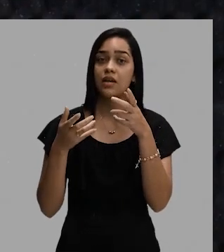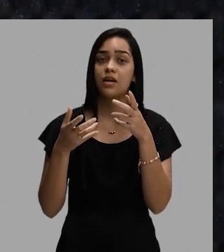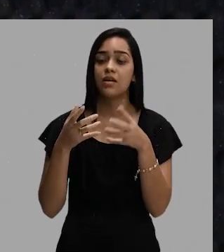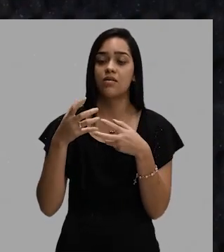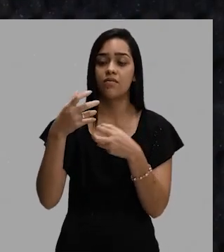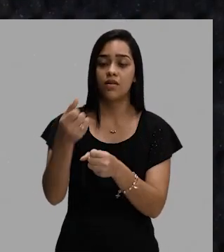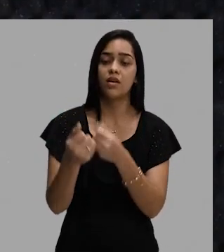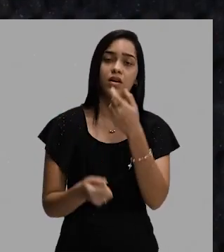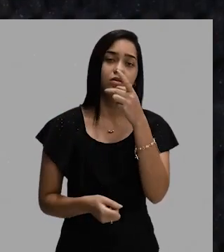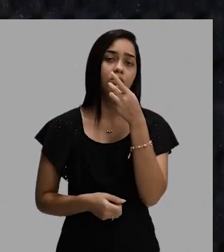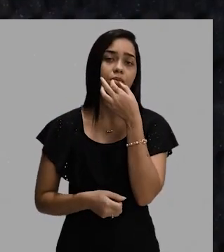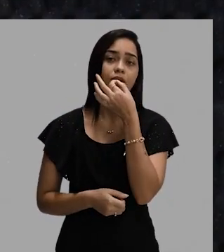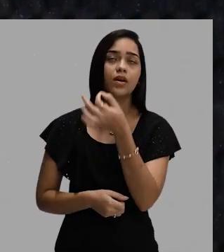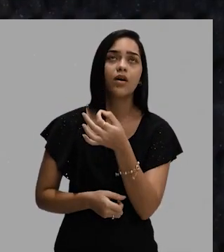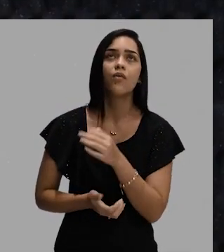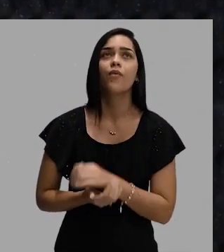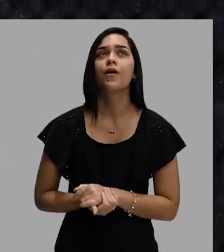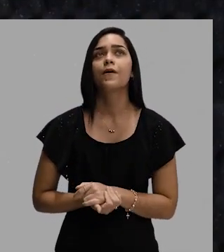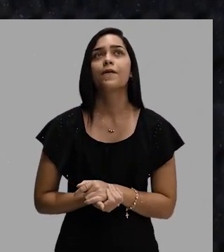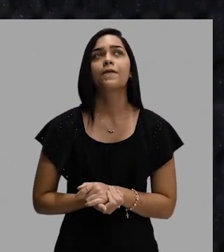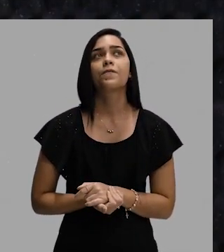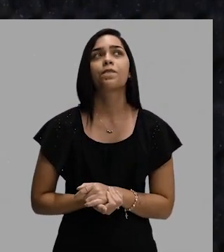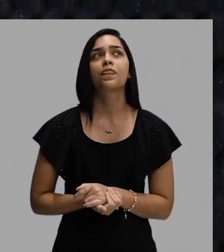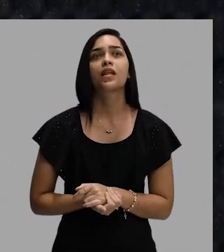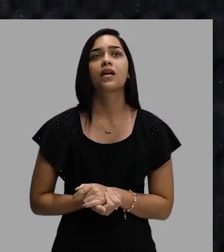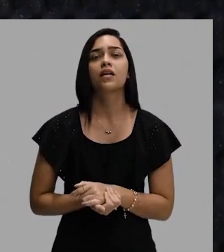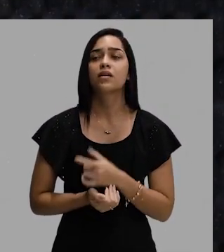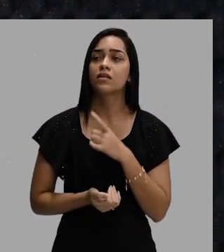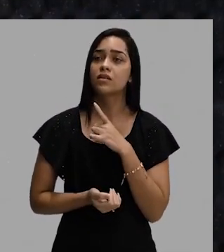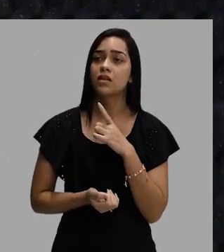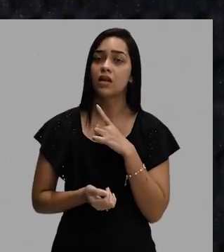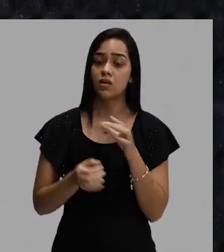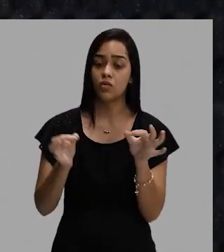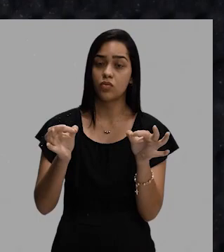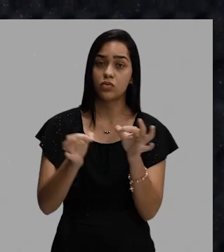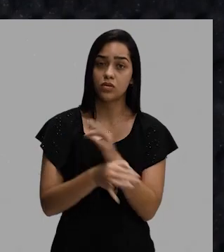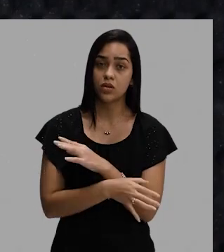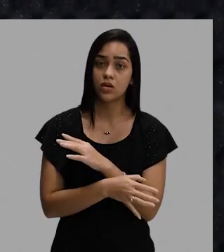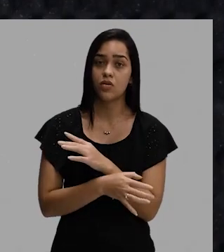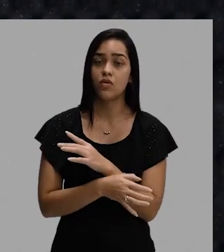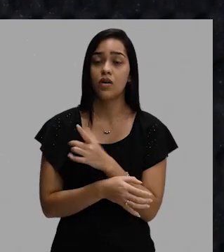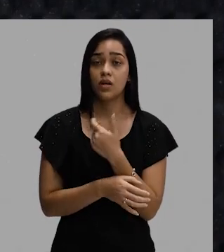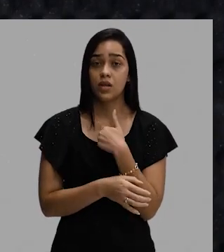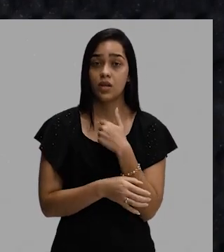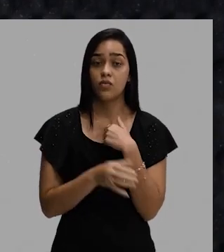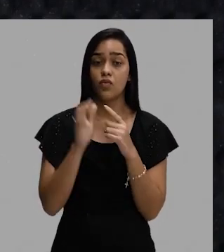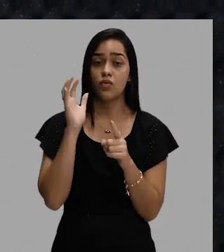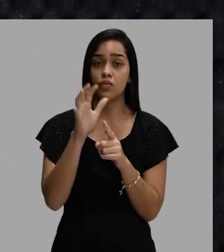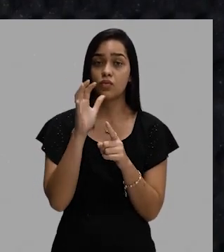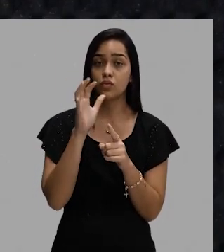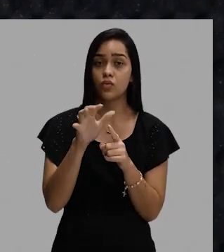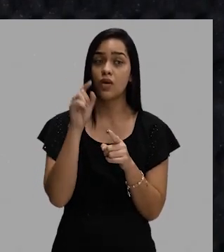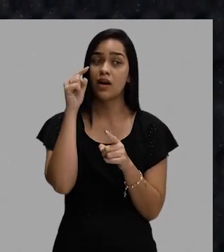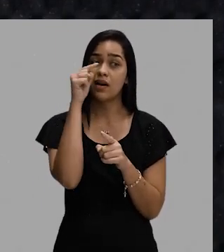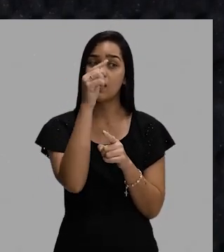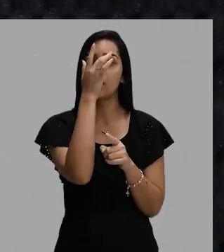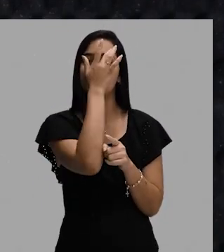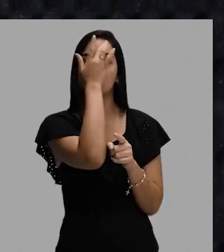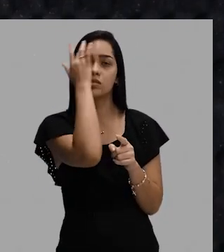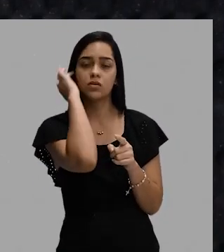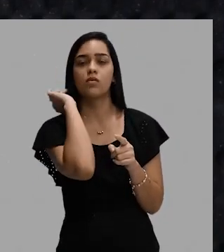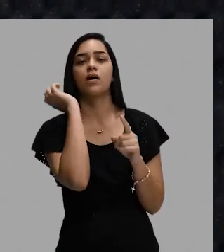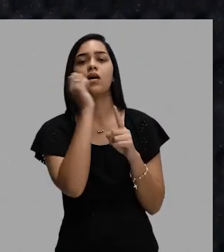sua opinião. O que mais? Eu tenho a conclusão, onde eu vou convencer aquela pessoa,